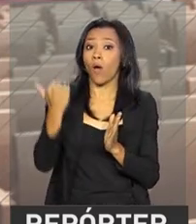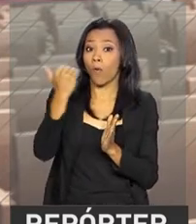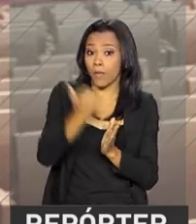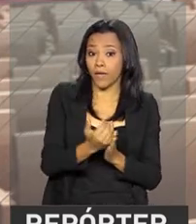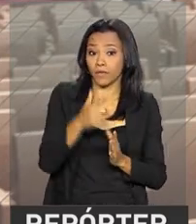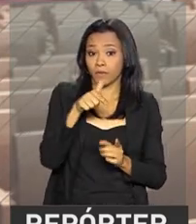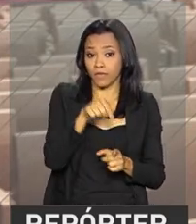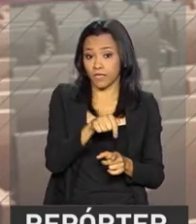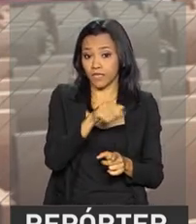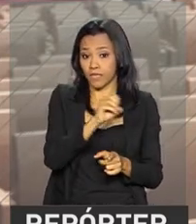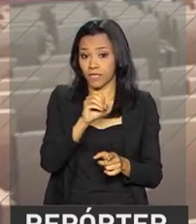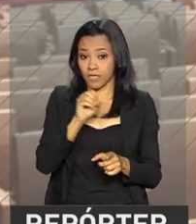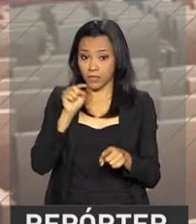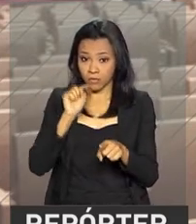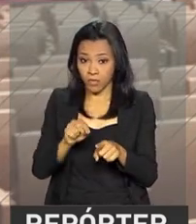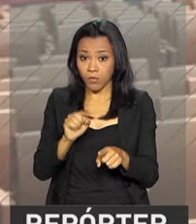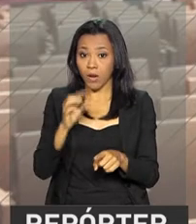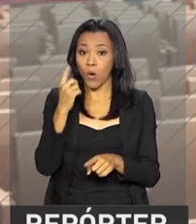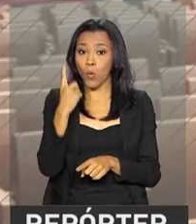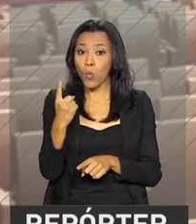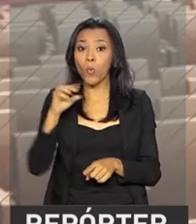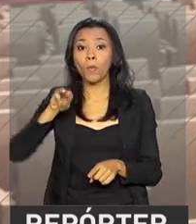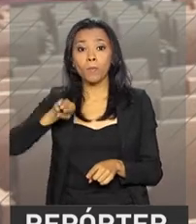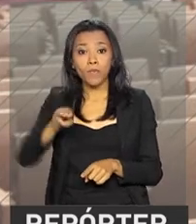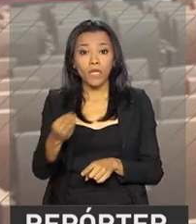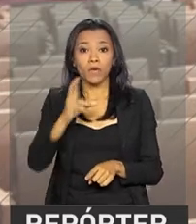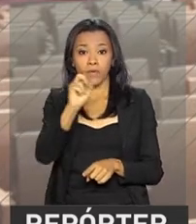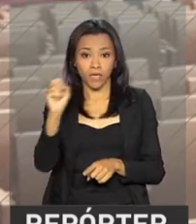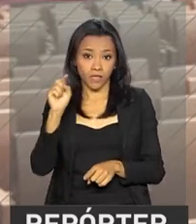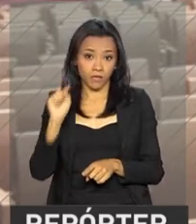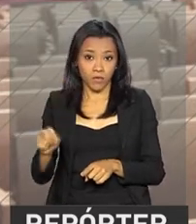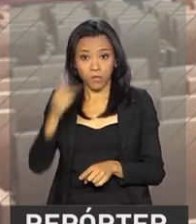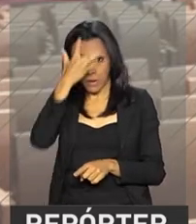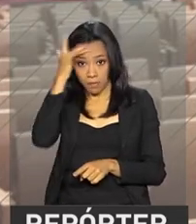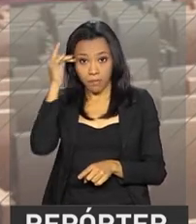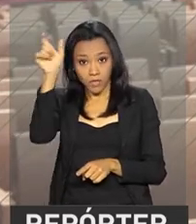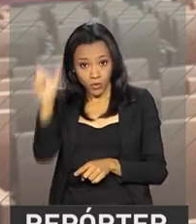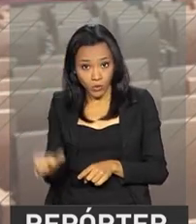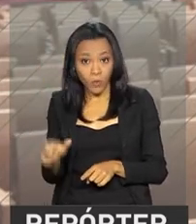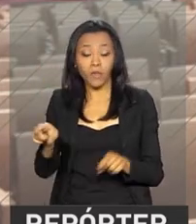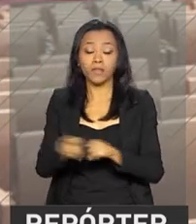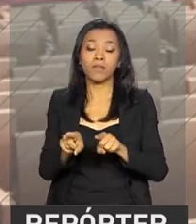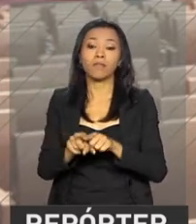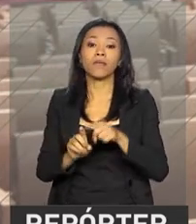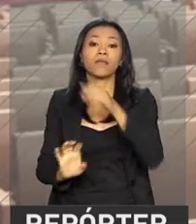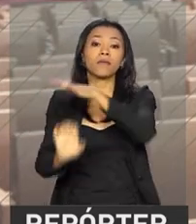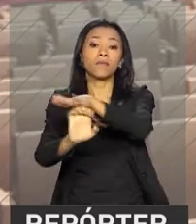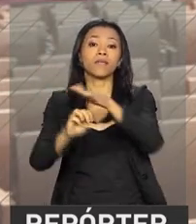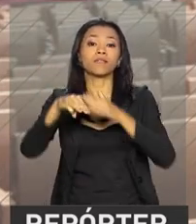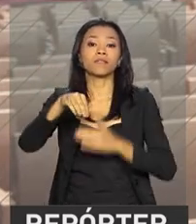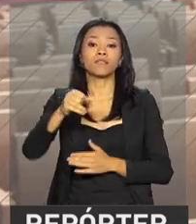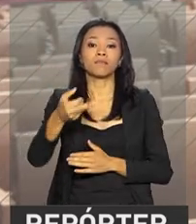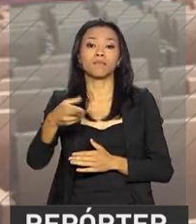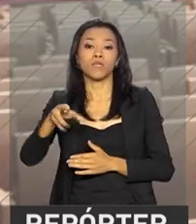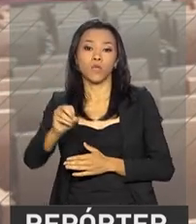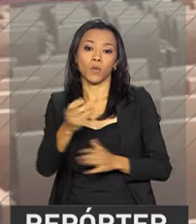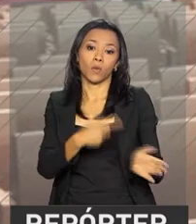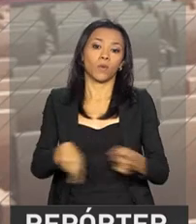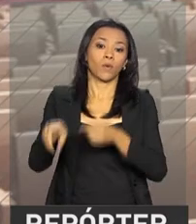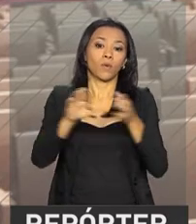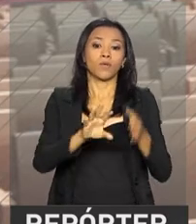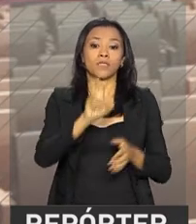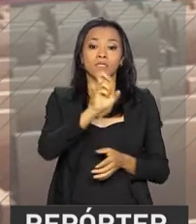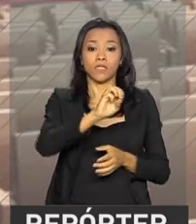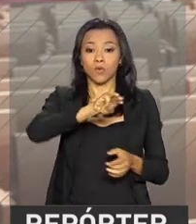700 mil para um milhão e meio de reais para pessoas físicas e micro empreendedores de 5 milhões para